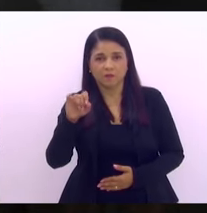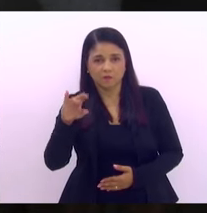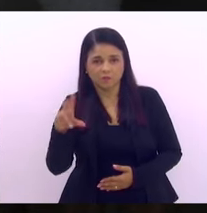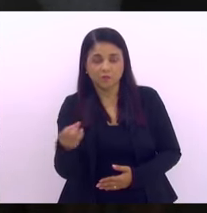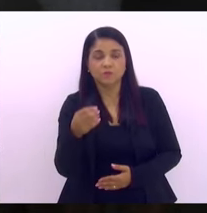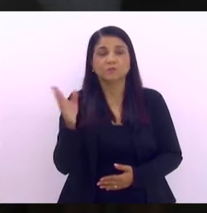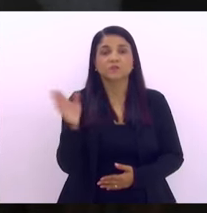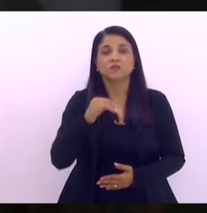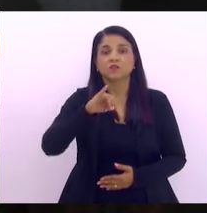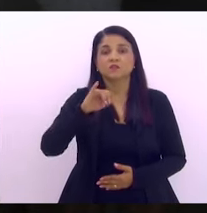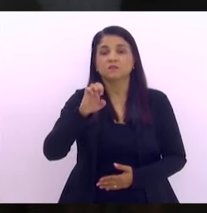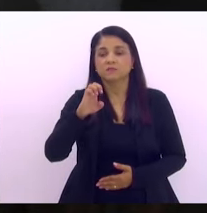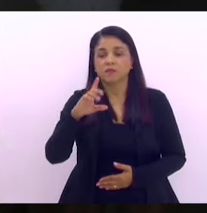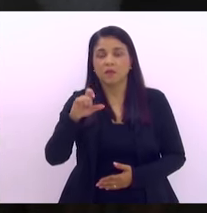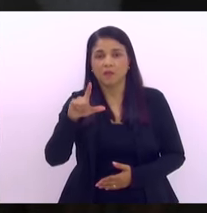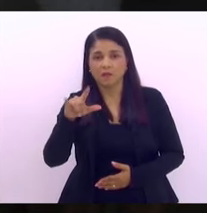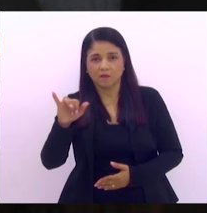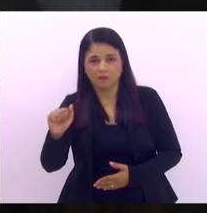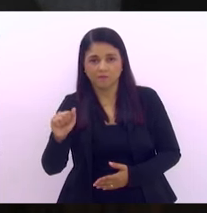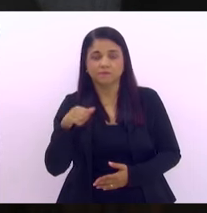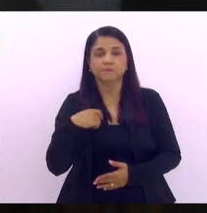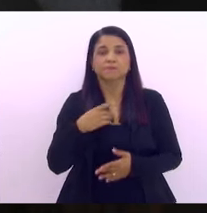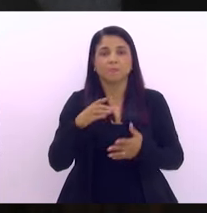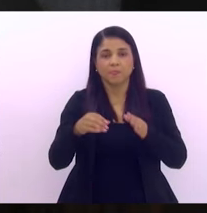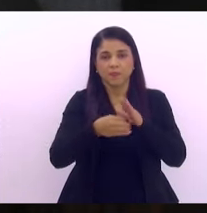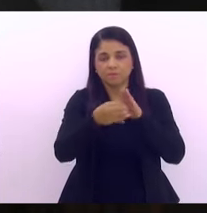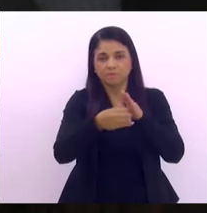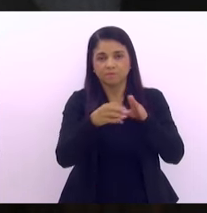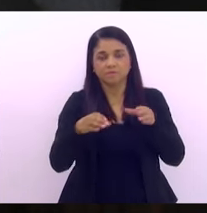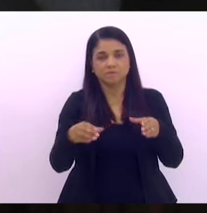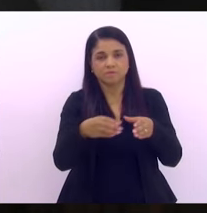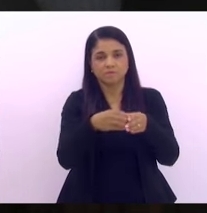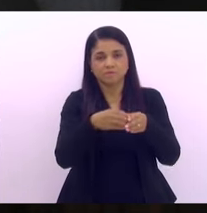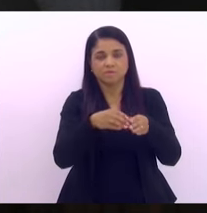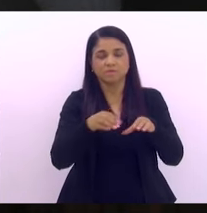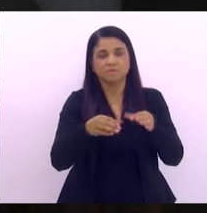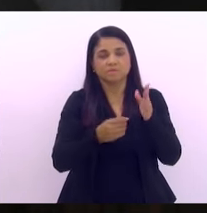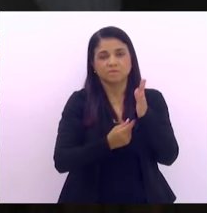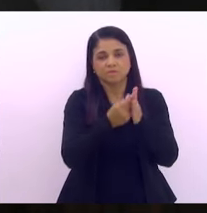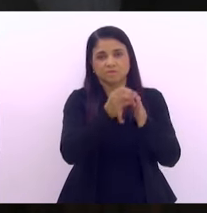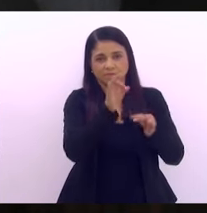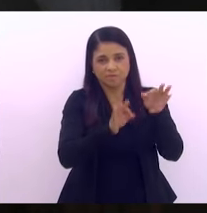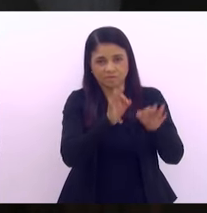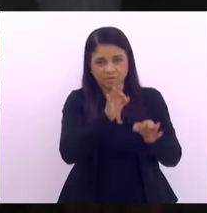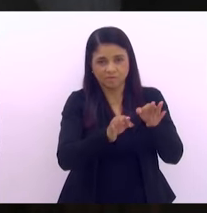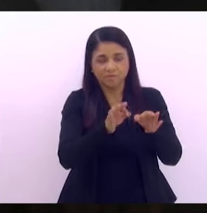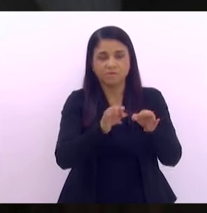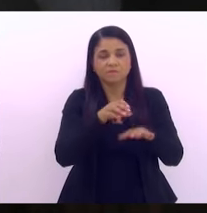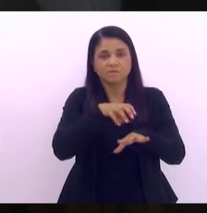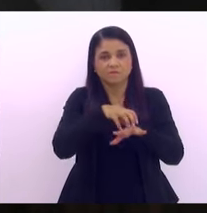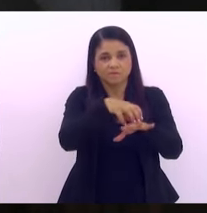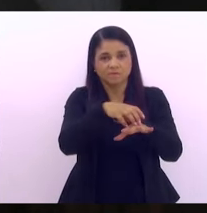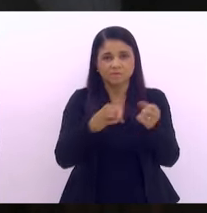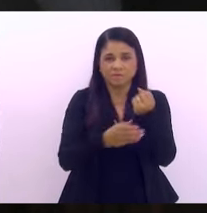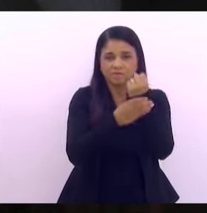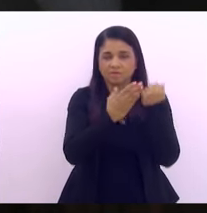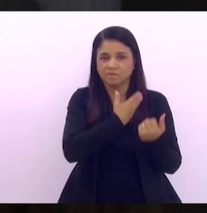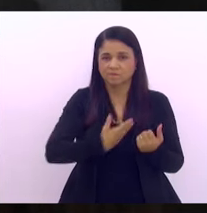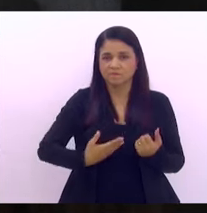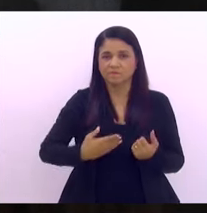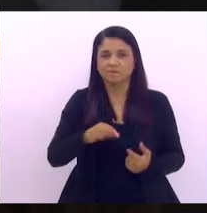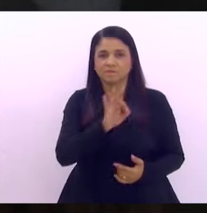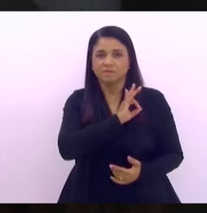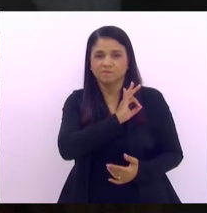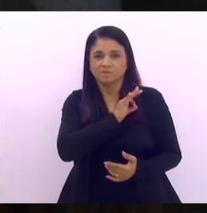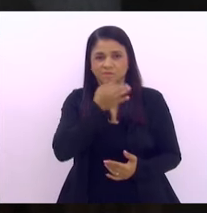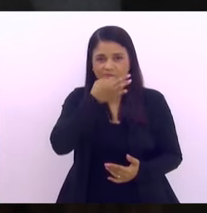Carlos Macedo. Pendendo de pareceres das comissões de Constituição e Justiça, de transporte, de segurança pública e assuntos de